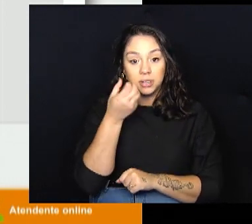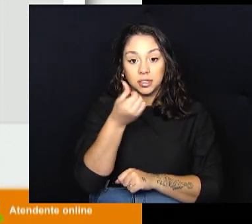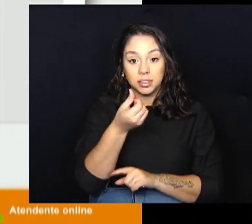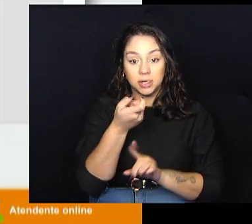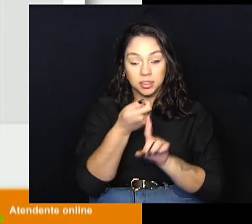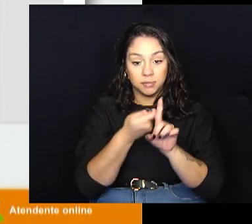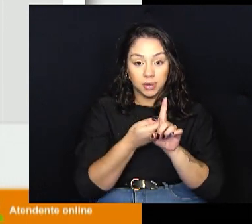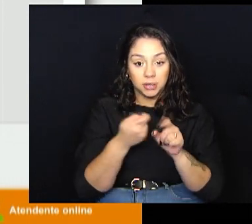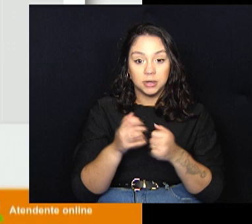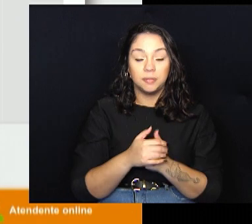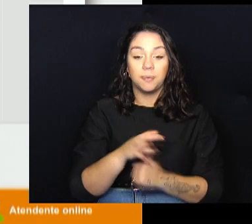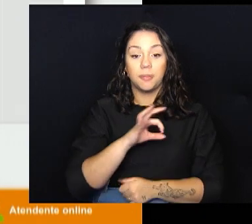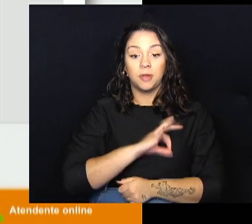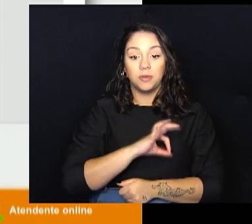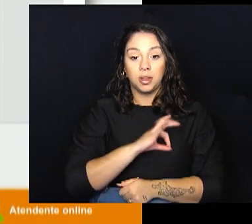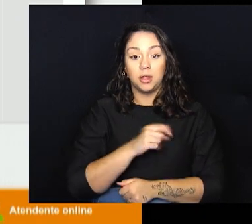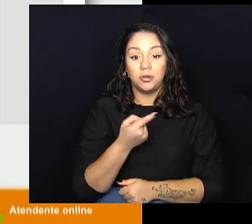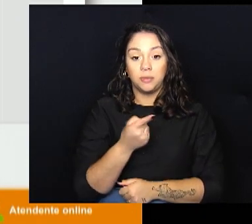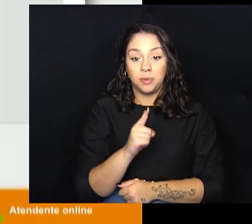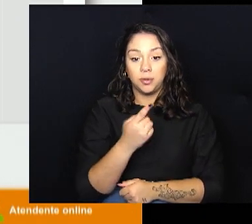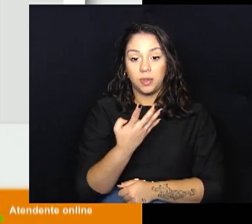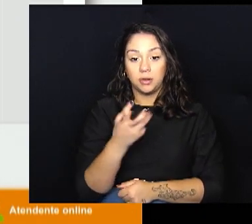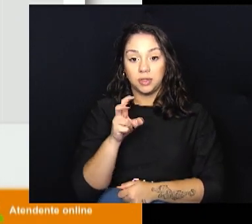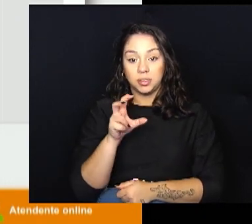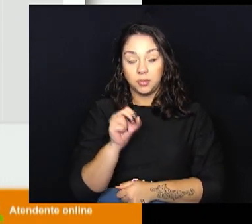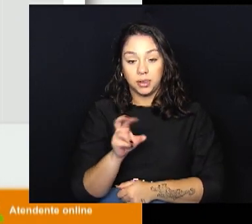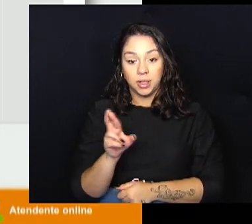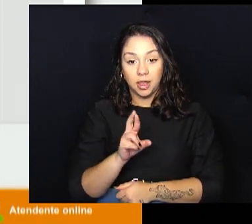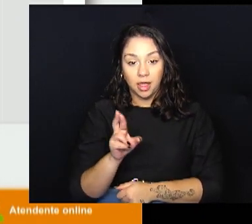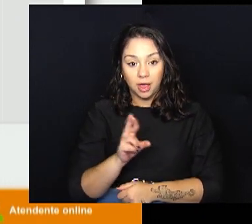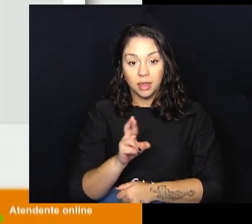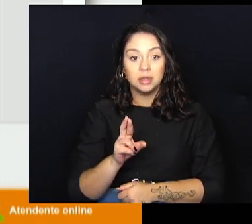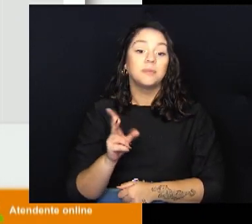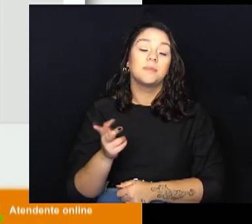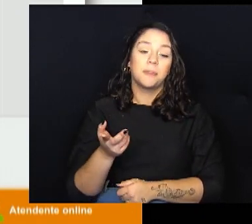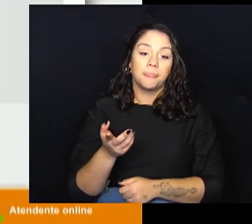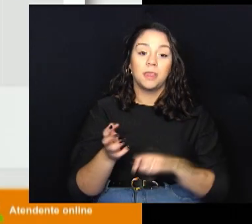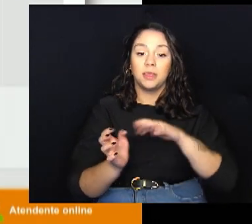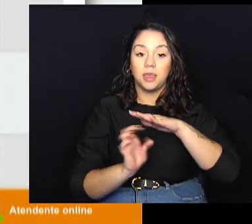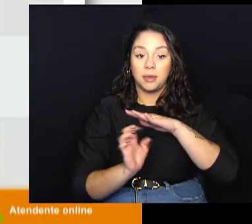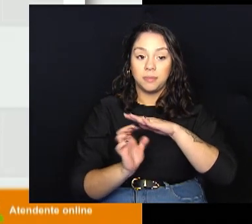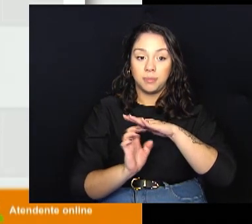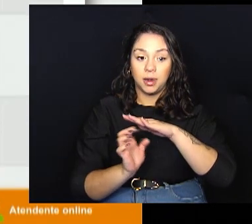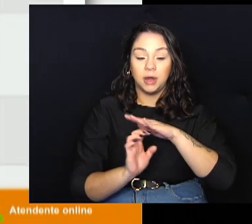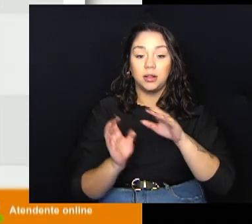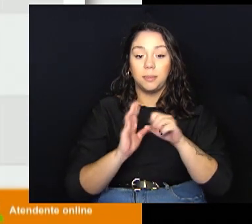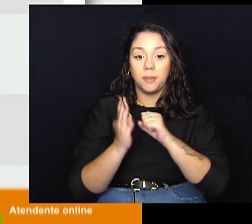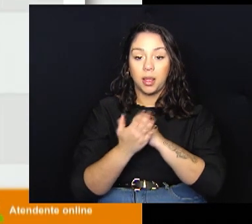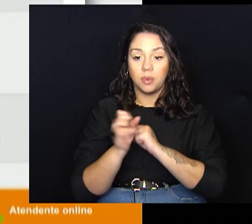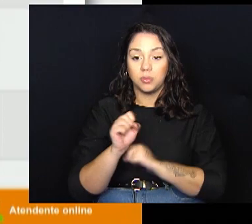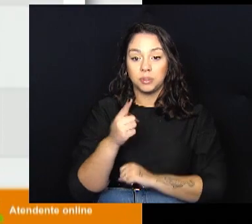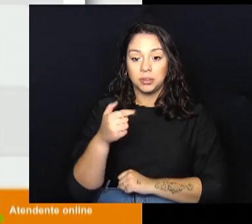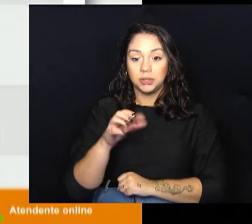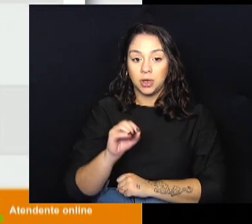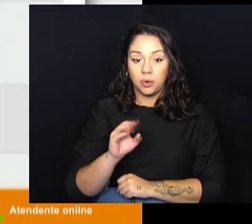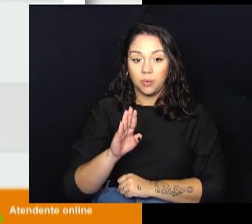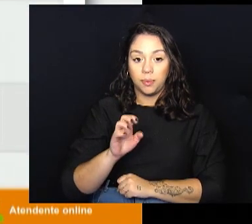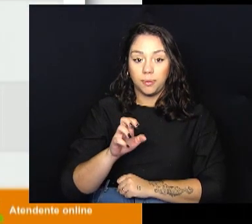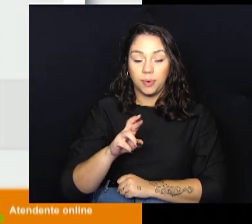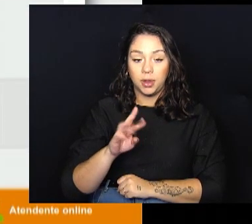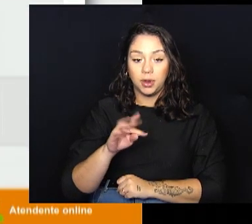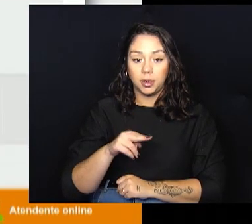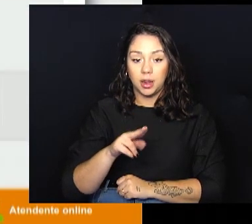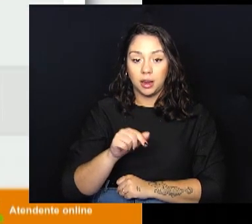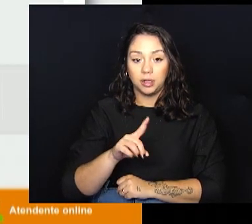o salário de r$ 1450 e a empresa fica no bairro São Bernardo depois você tem vaga para